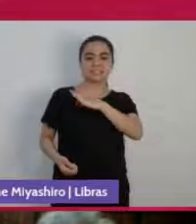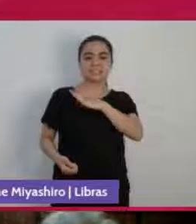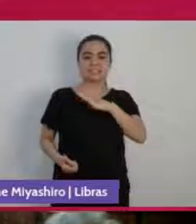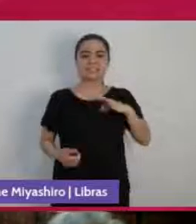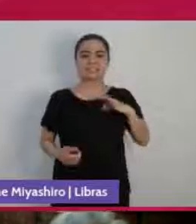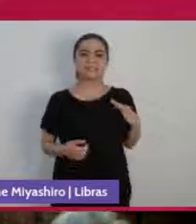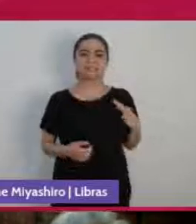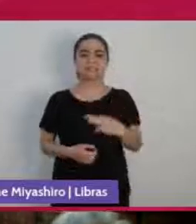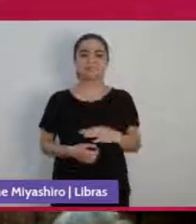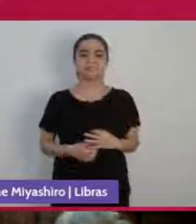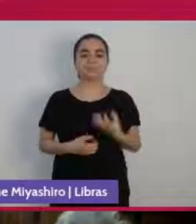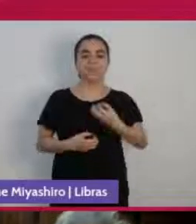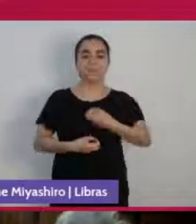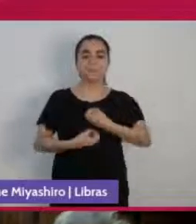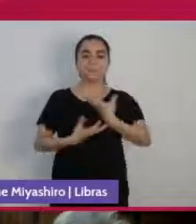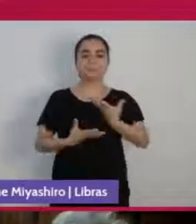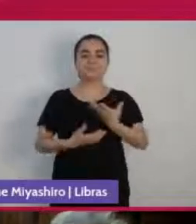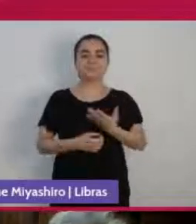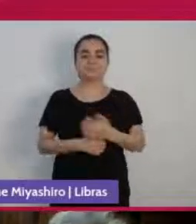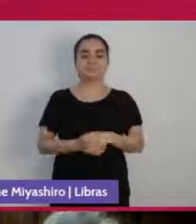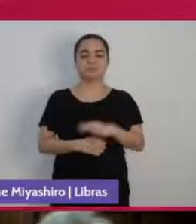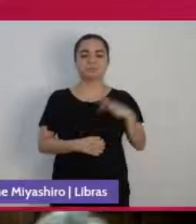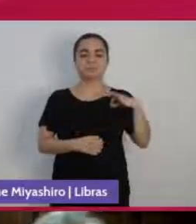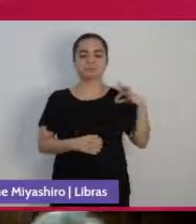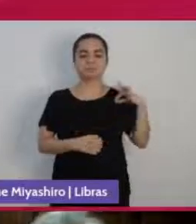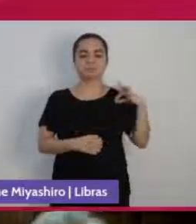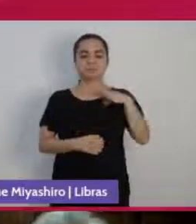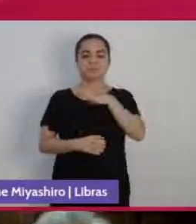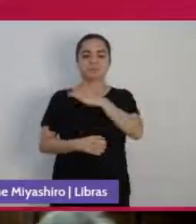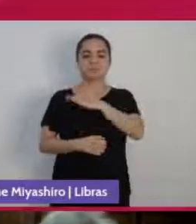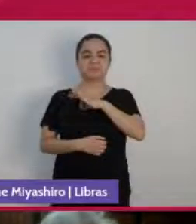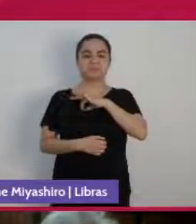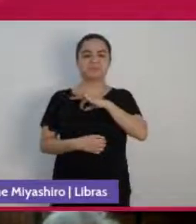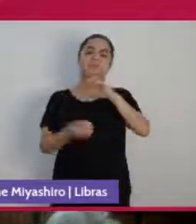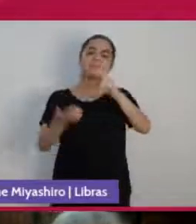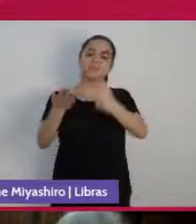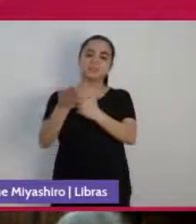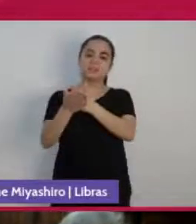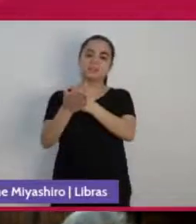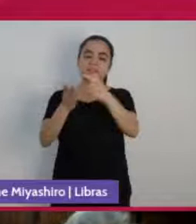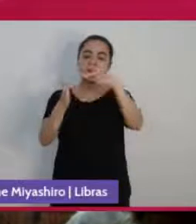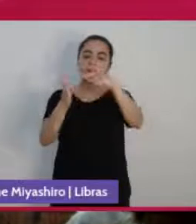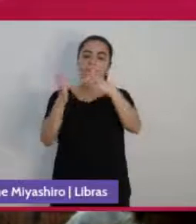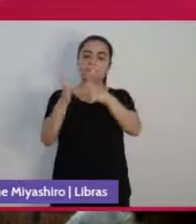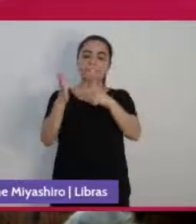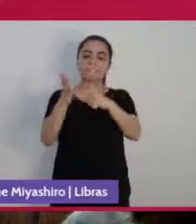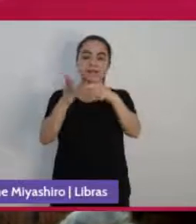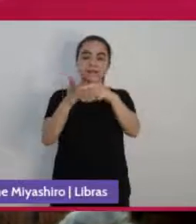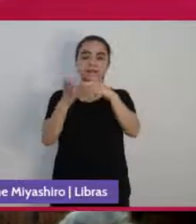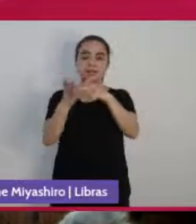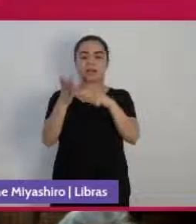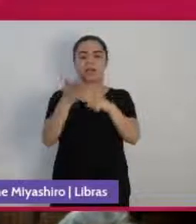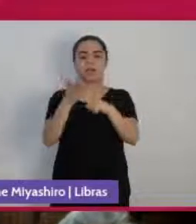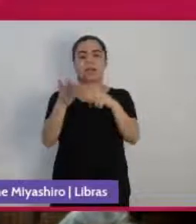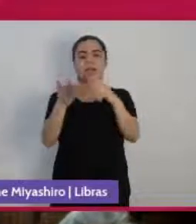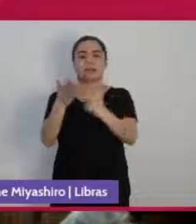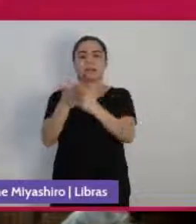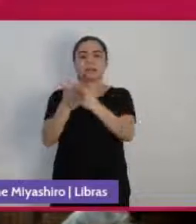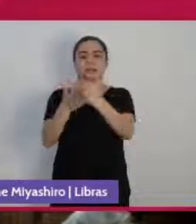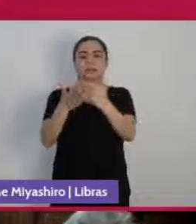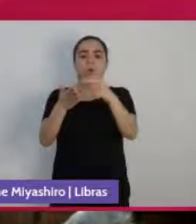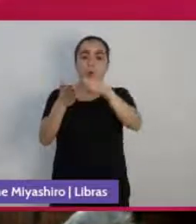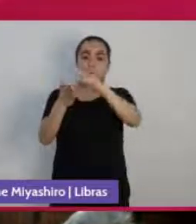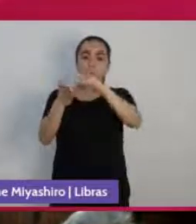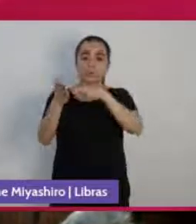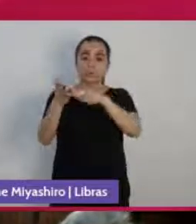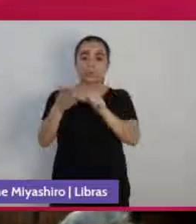cutâneo, aquelas pintas salientes, desenhar, marcar também, tá? Com interrogação. E